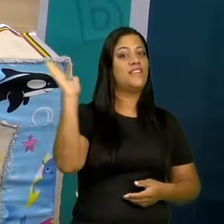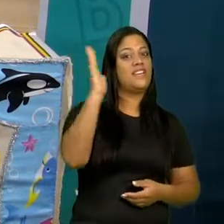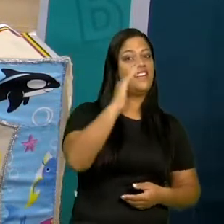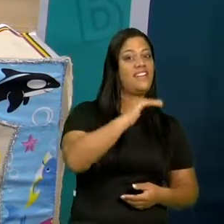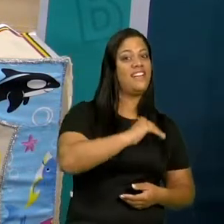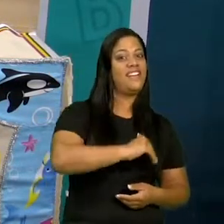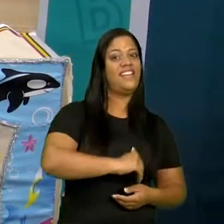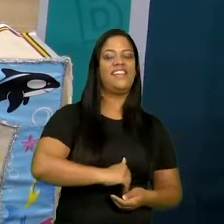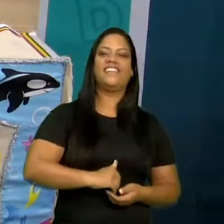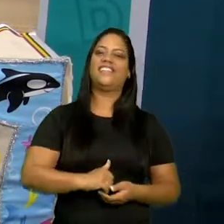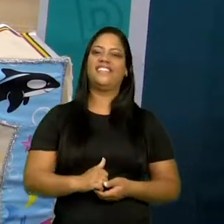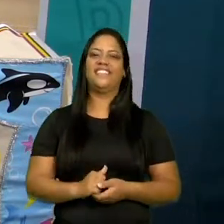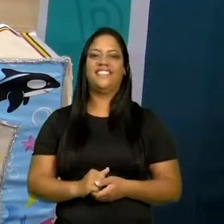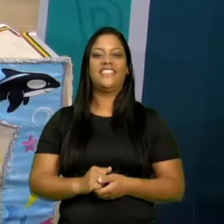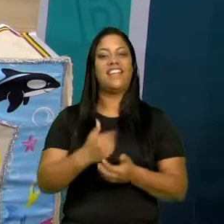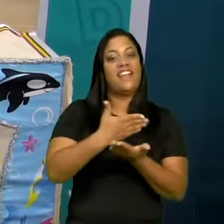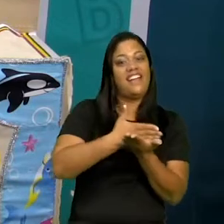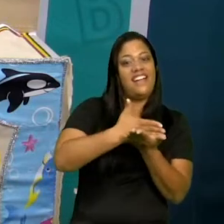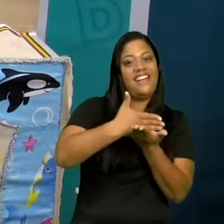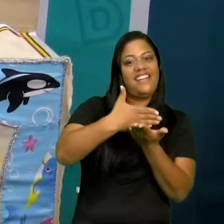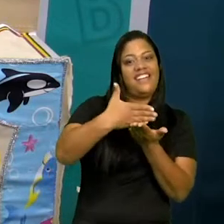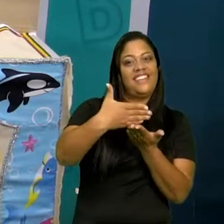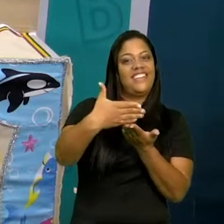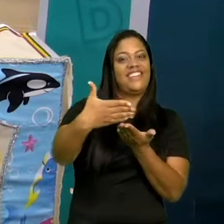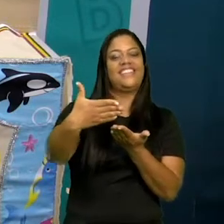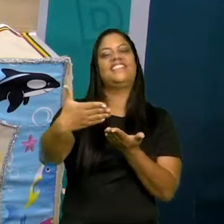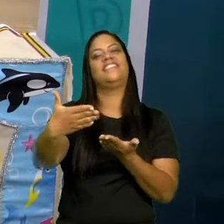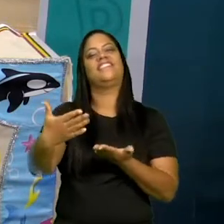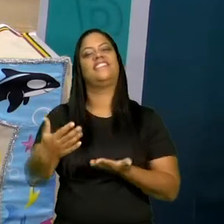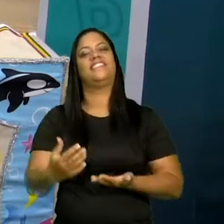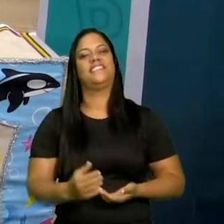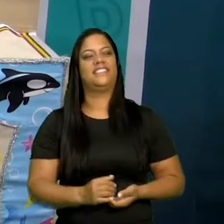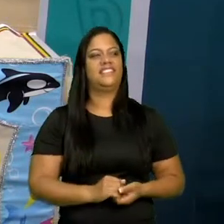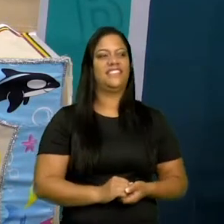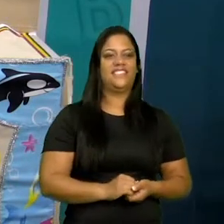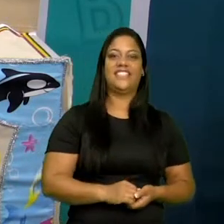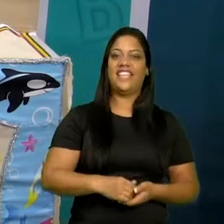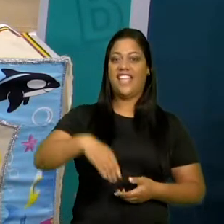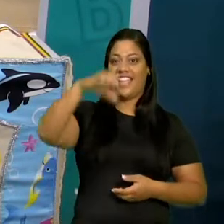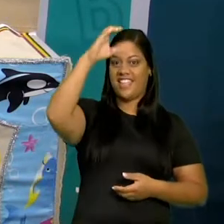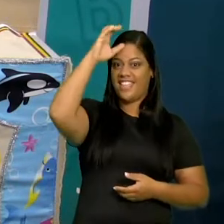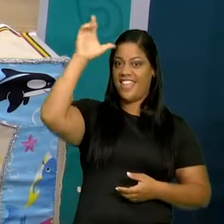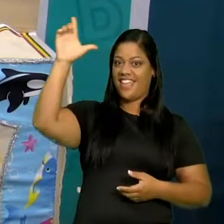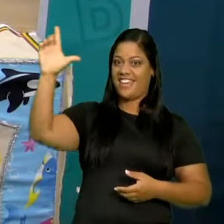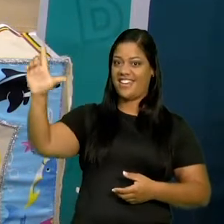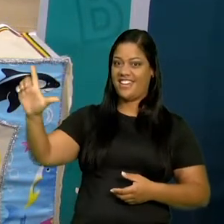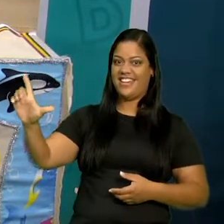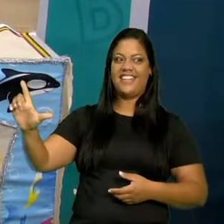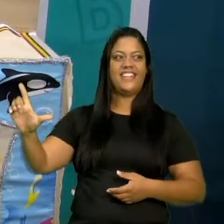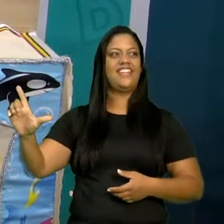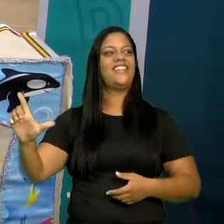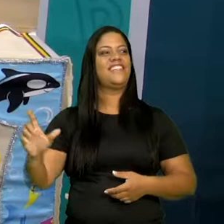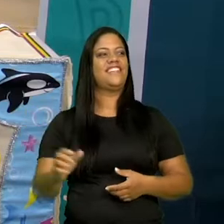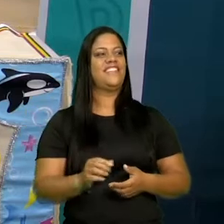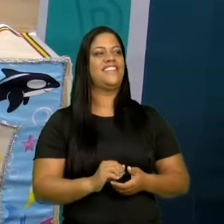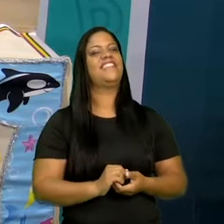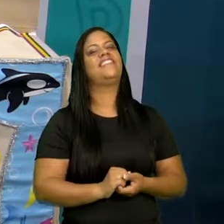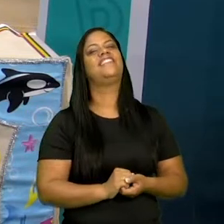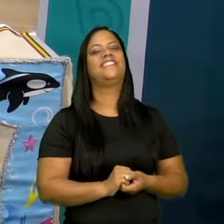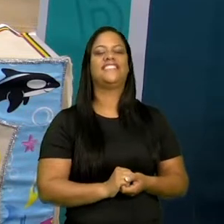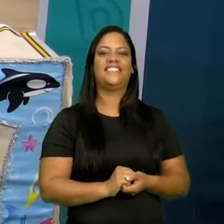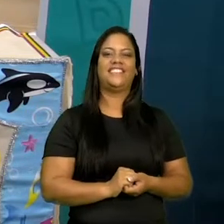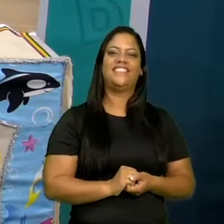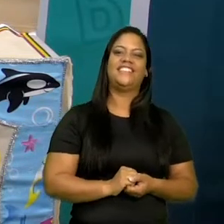Vamos lá, vai começar. Dia Lê, a história agora vai